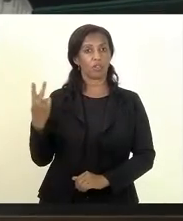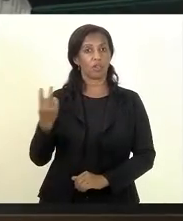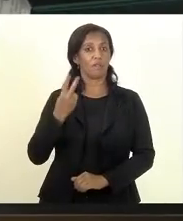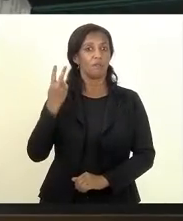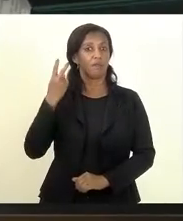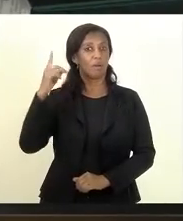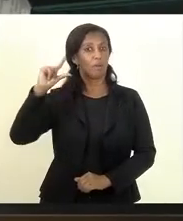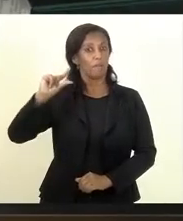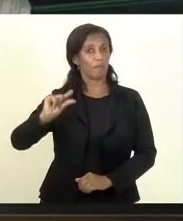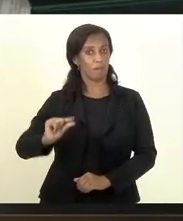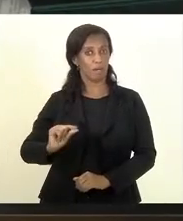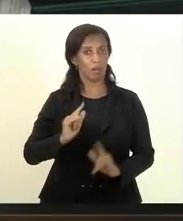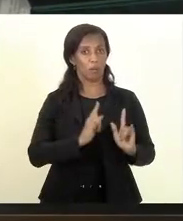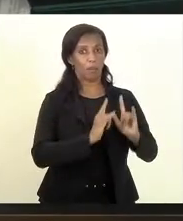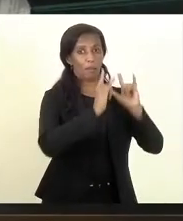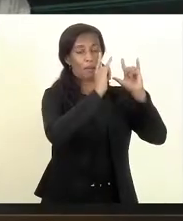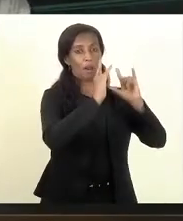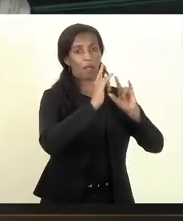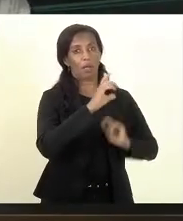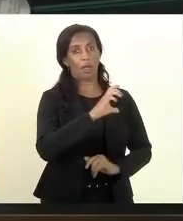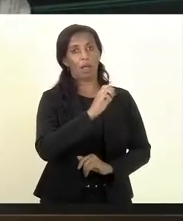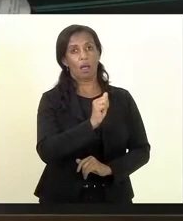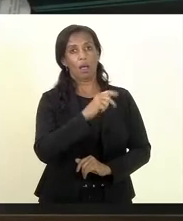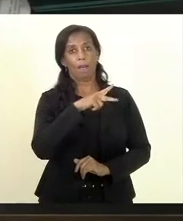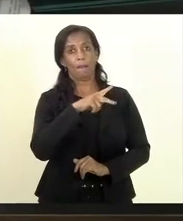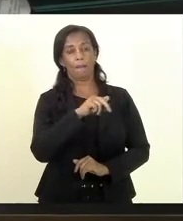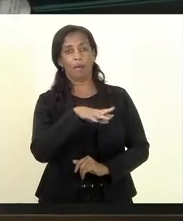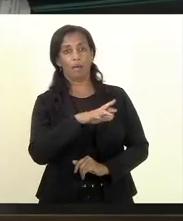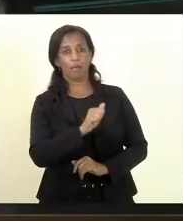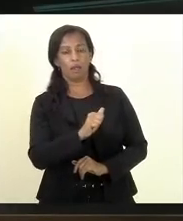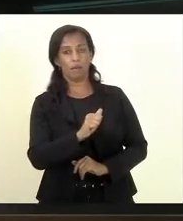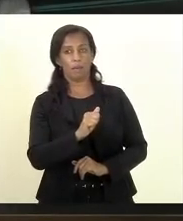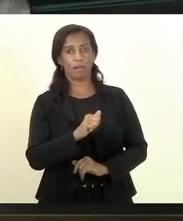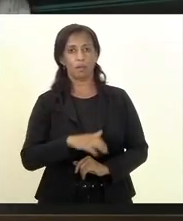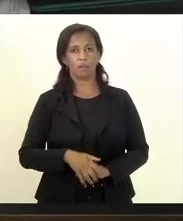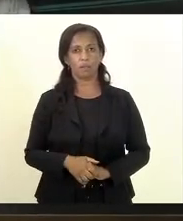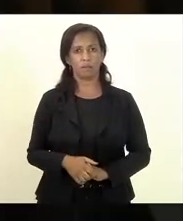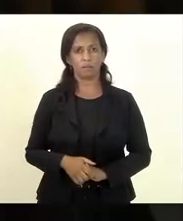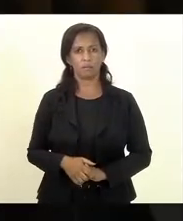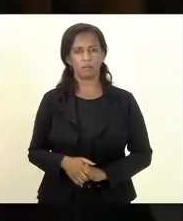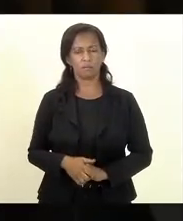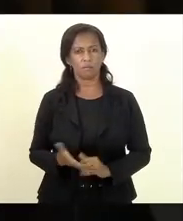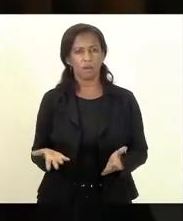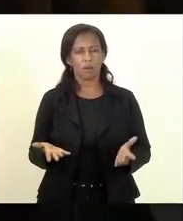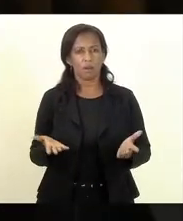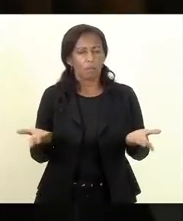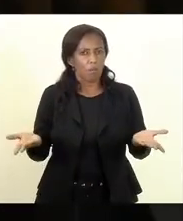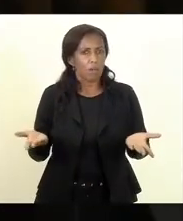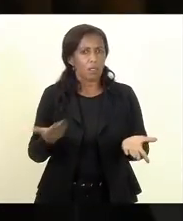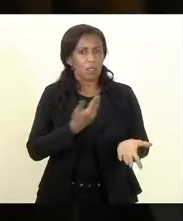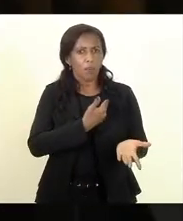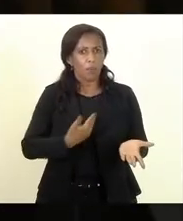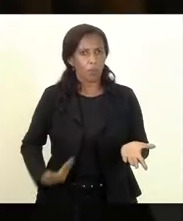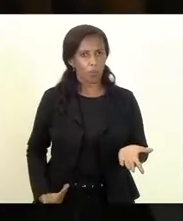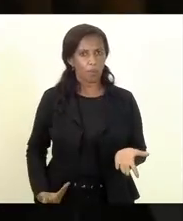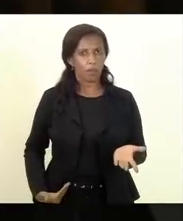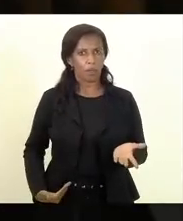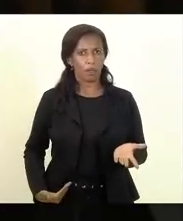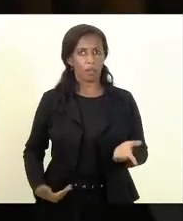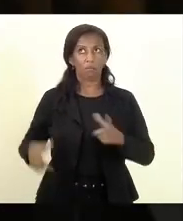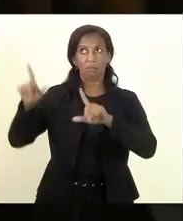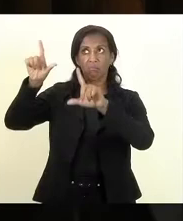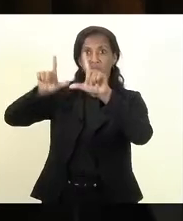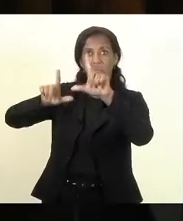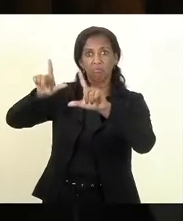Capanema. E a informação que me chegou é que o preço mínimo é 30 milhões de reais. Pois é, mas ela sendo pública, a mídia não